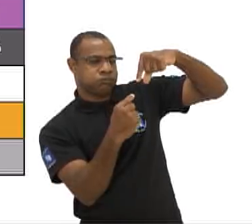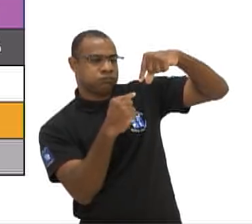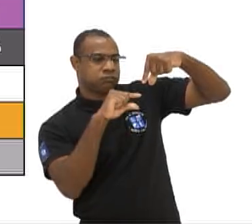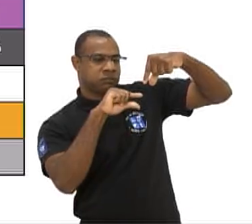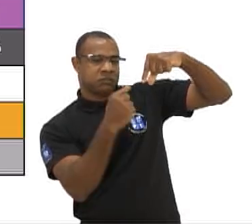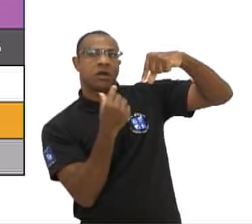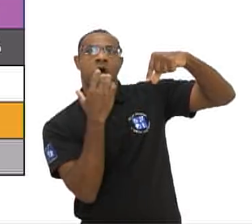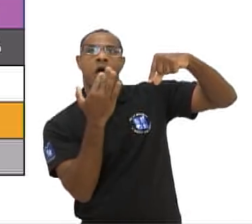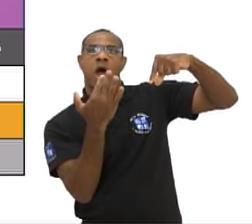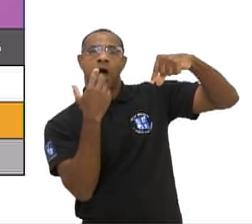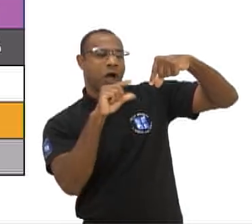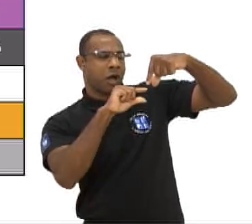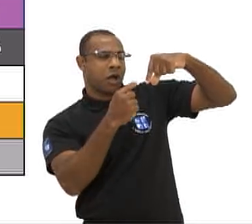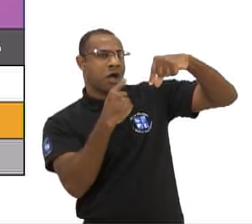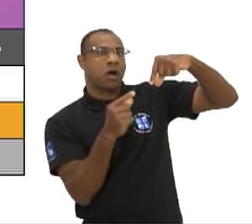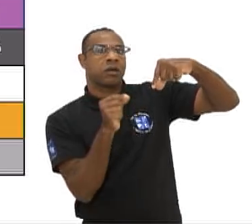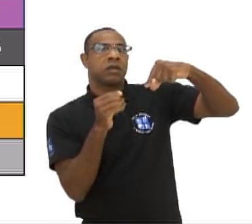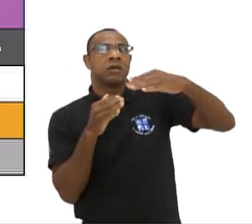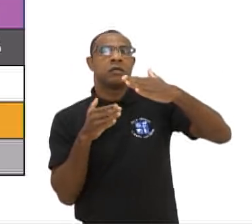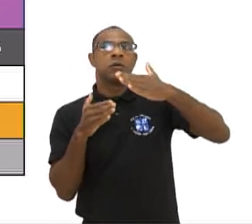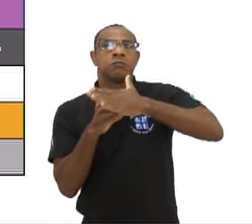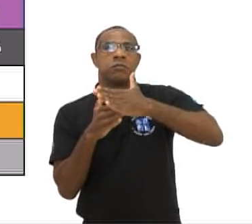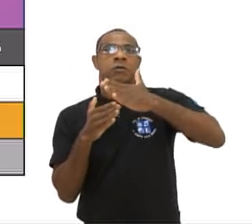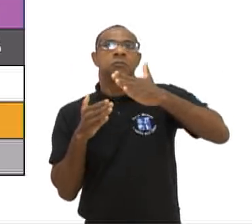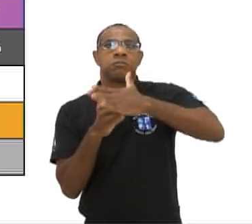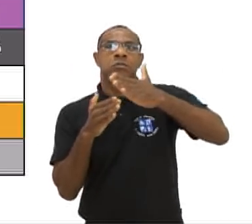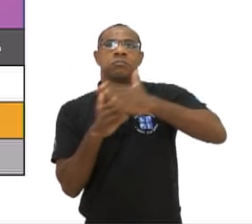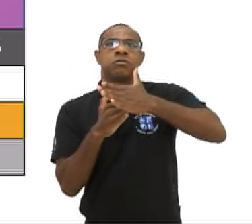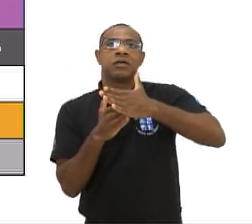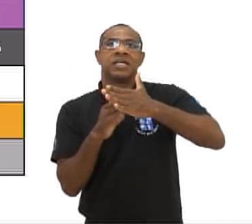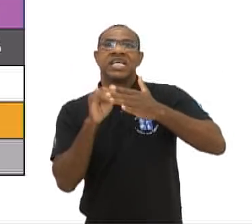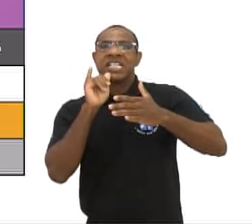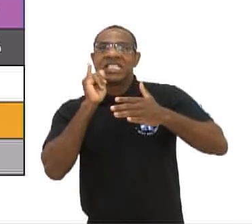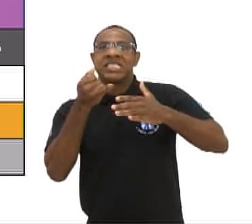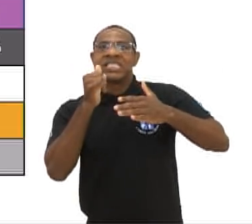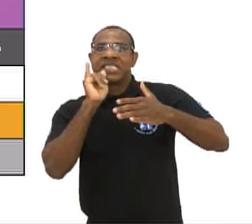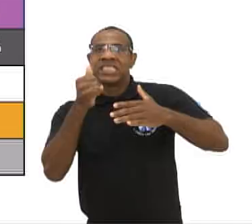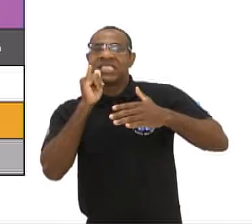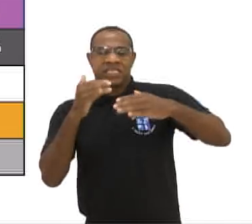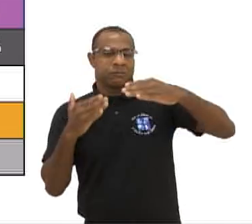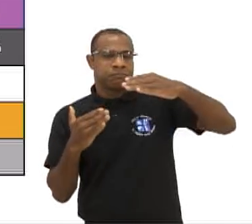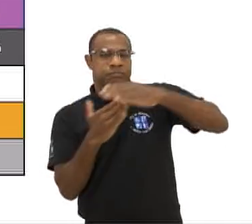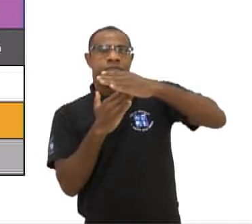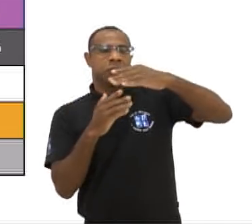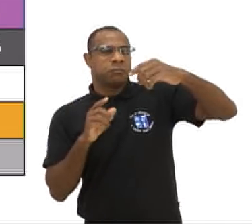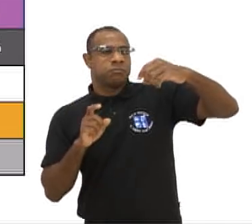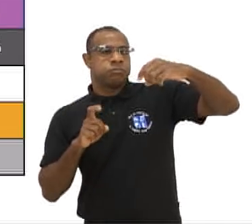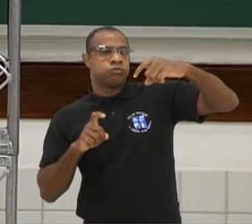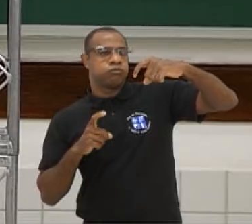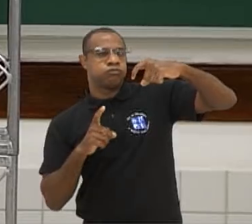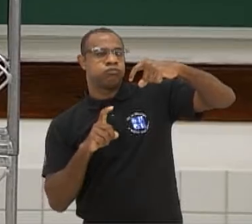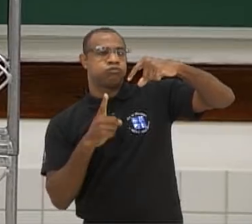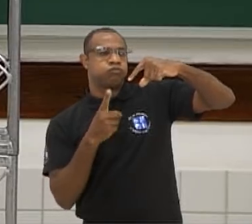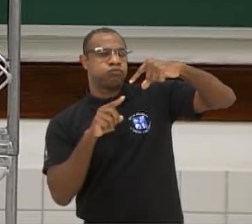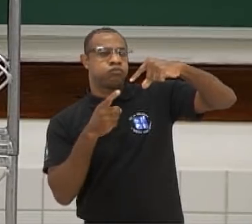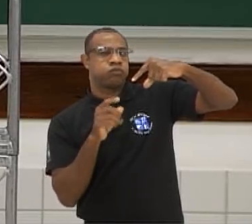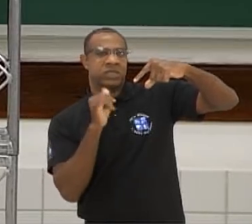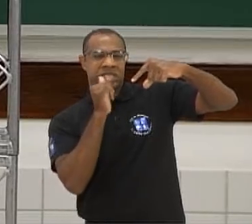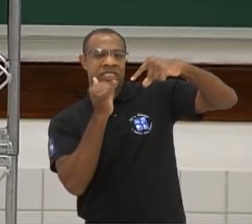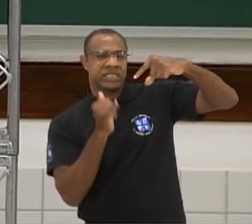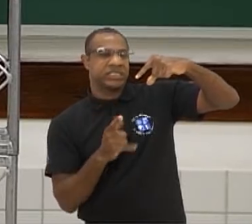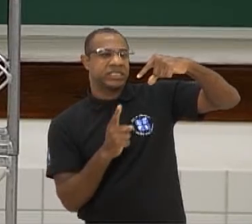resistência, né? Ela vai limitar a passagem da corrente, e a gente pode saber quanto que ela vai limitar, qual